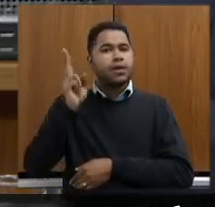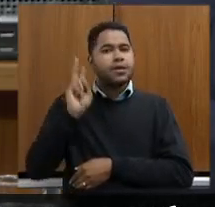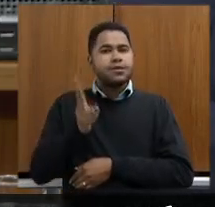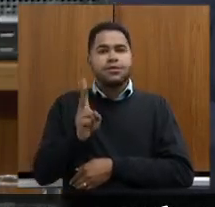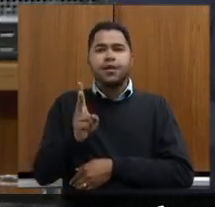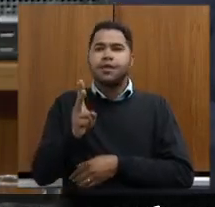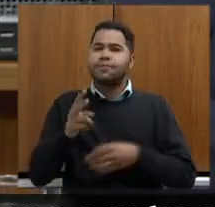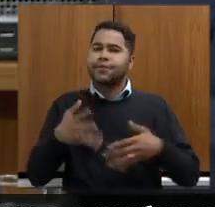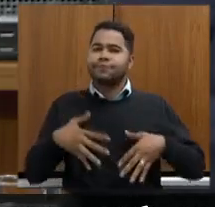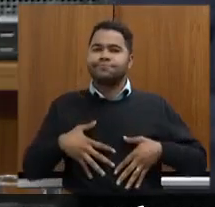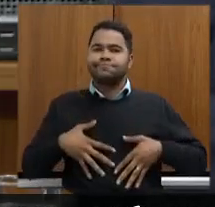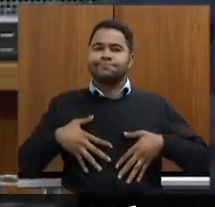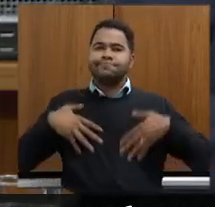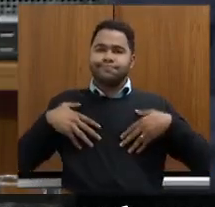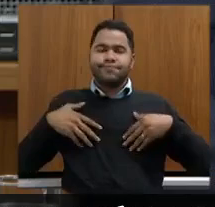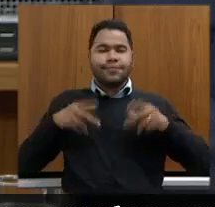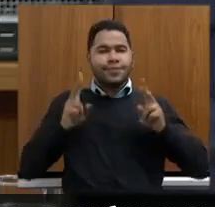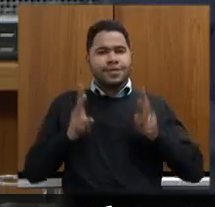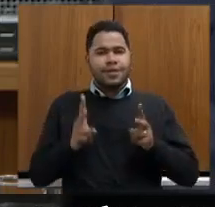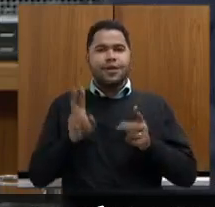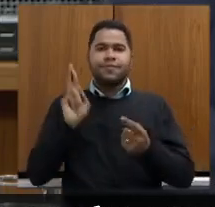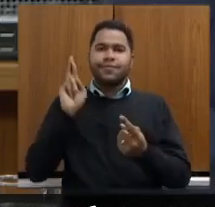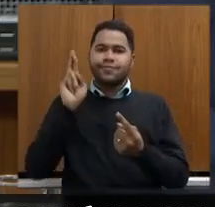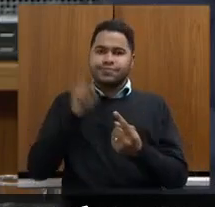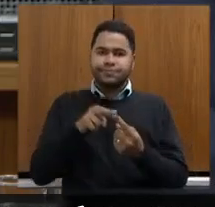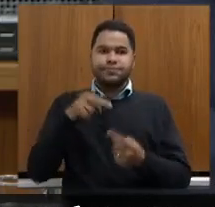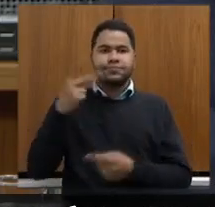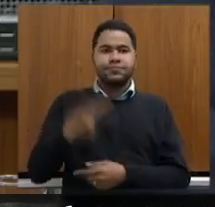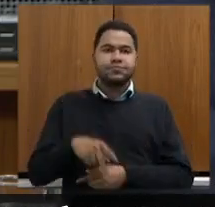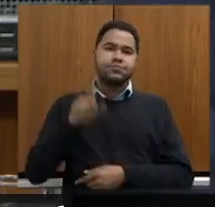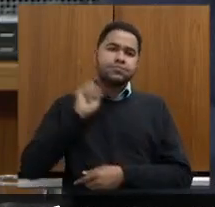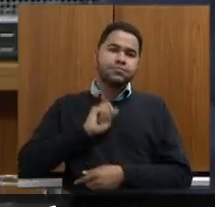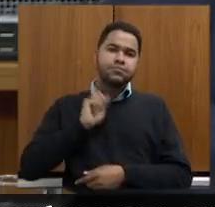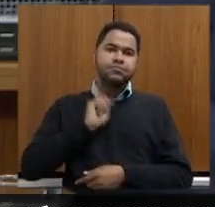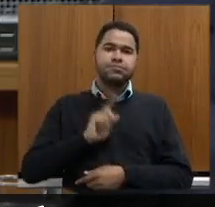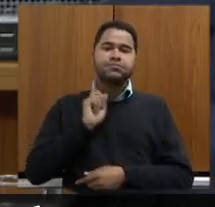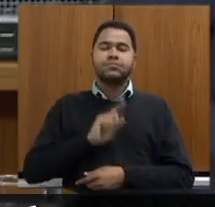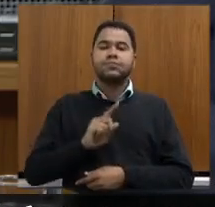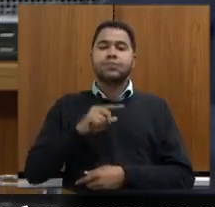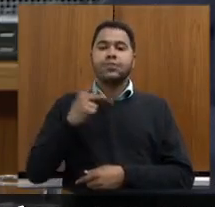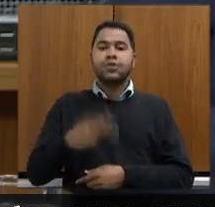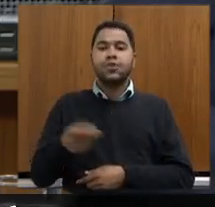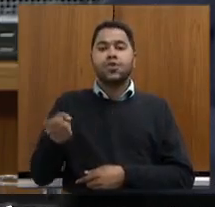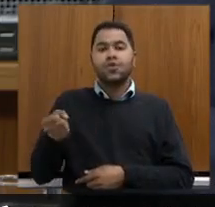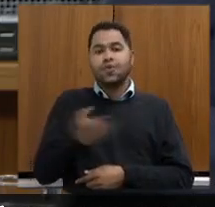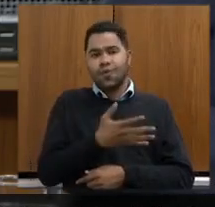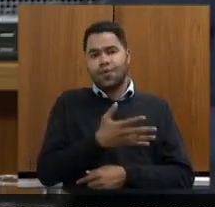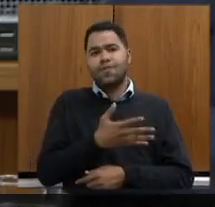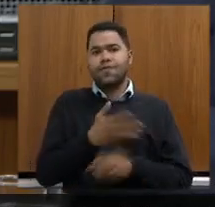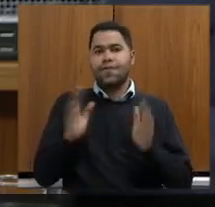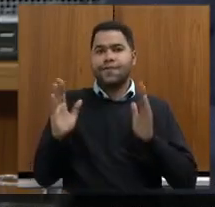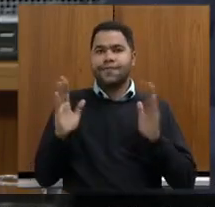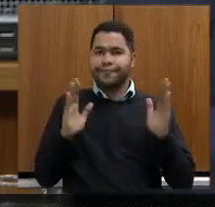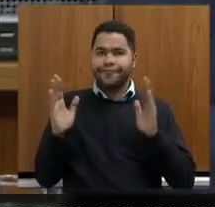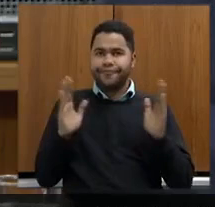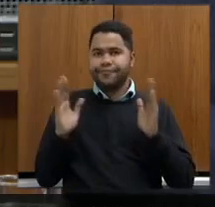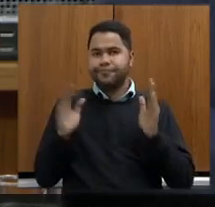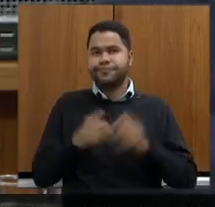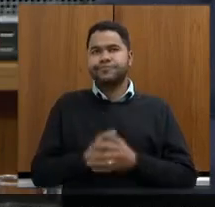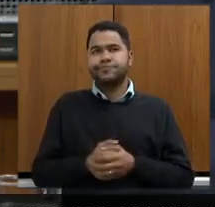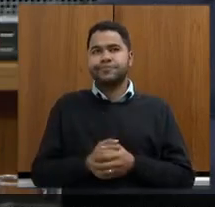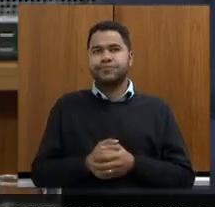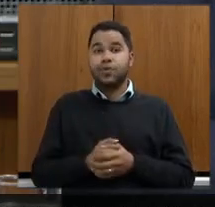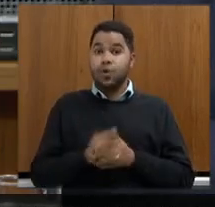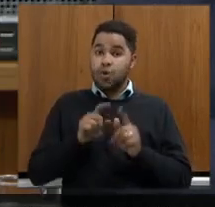o elogio sempre a referência de Minas Gerais ser resgatado esse novo momento É nesse momento não